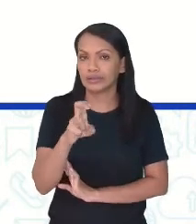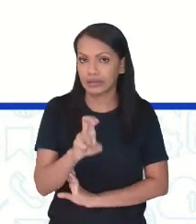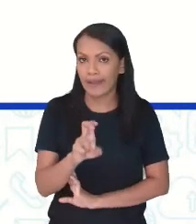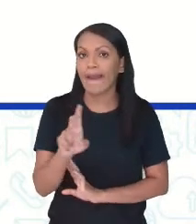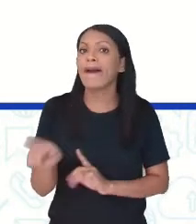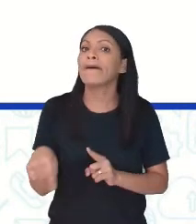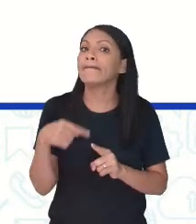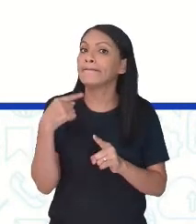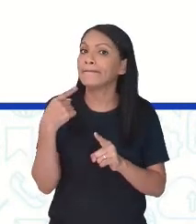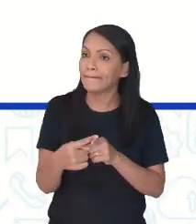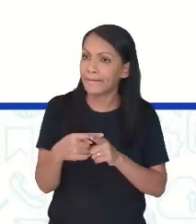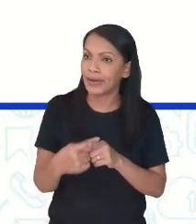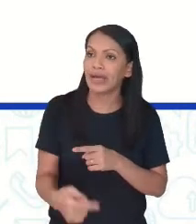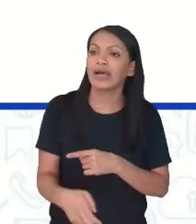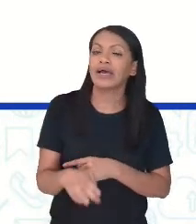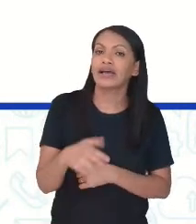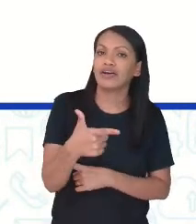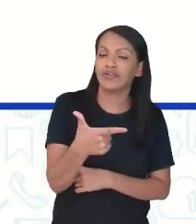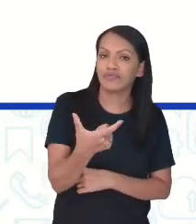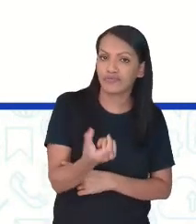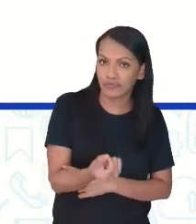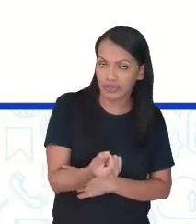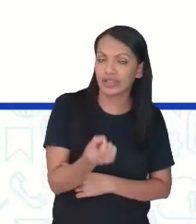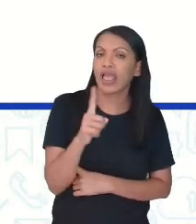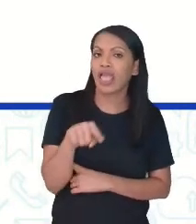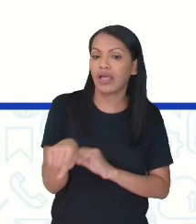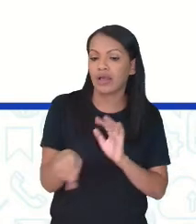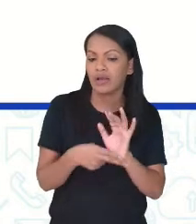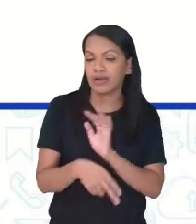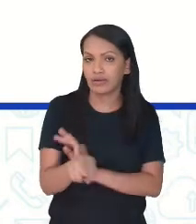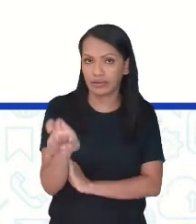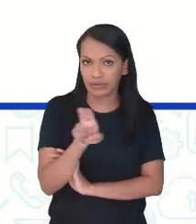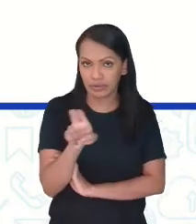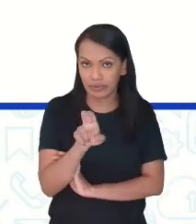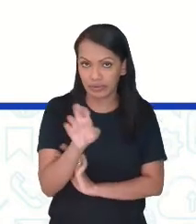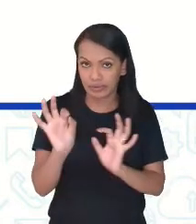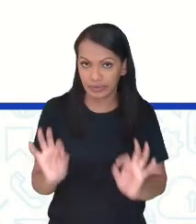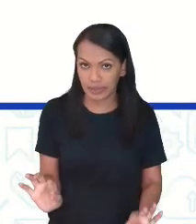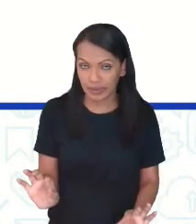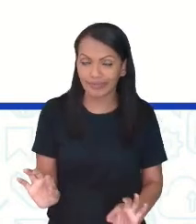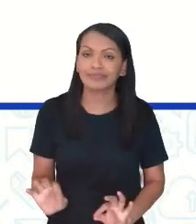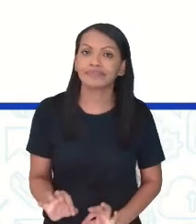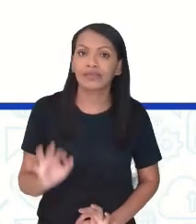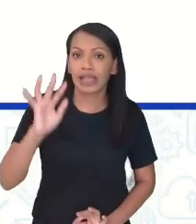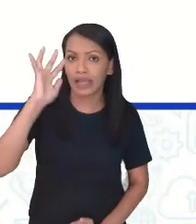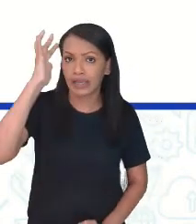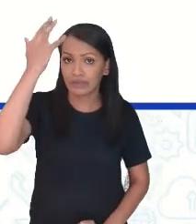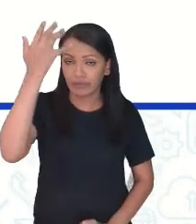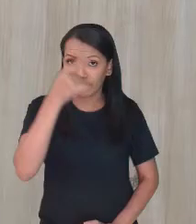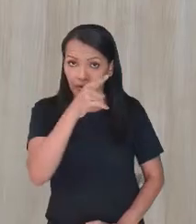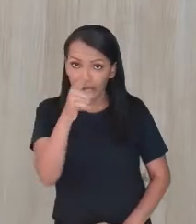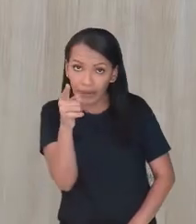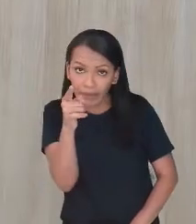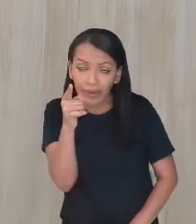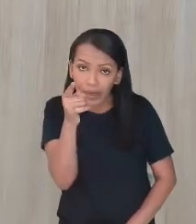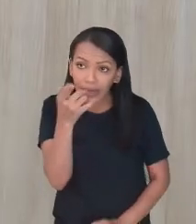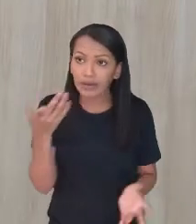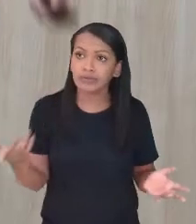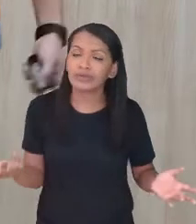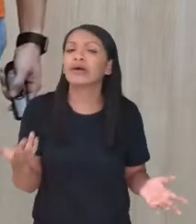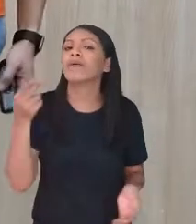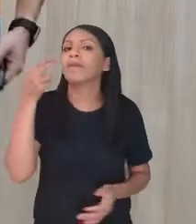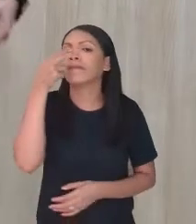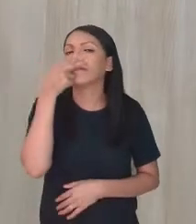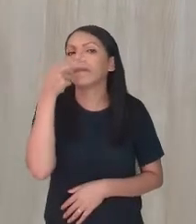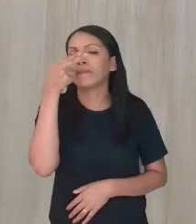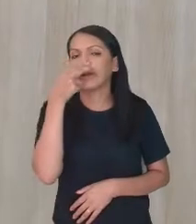uma arrecadou 15 litros a mais que a outra. Belezinha, resolvemos aí esse problema nos